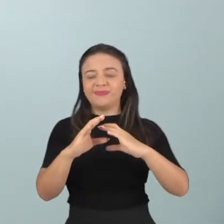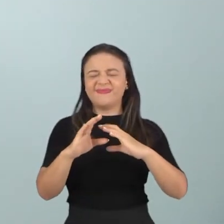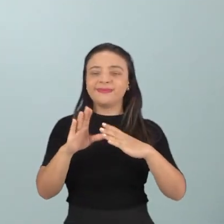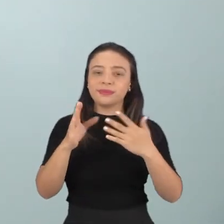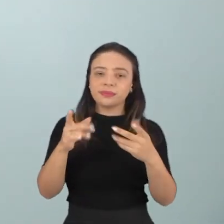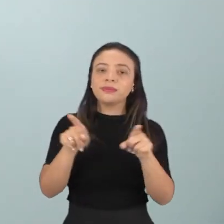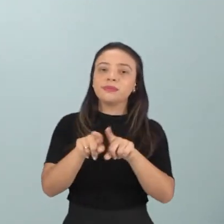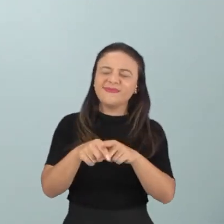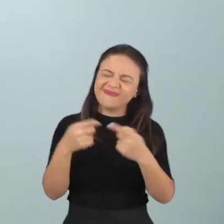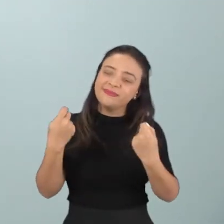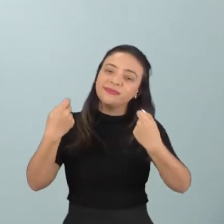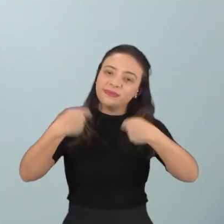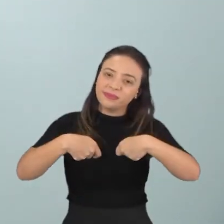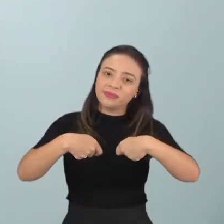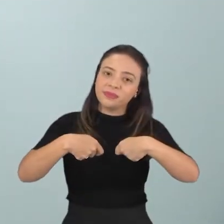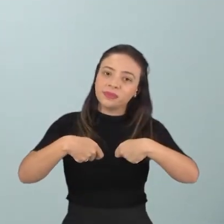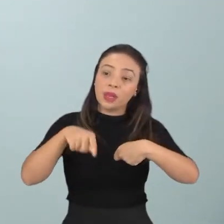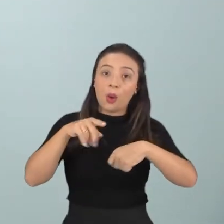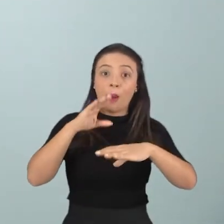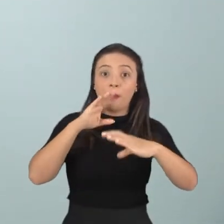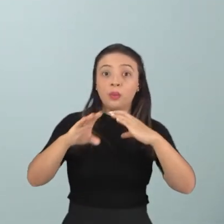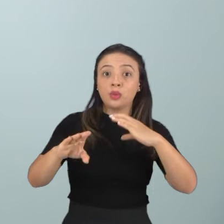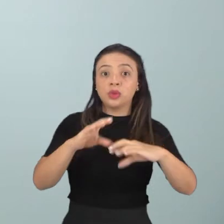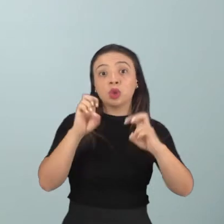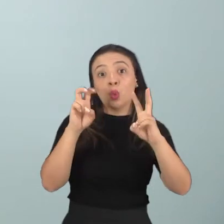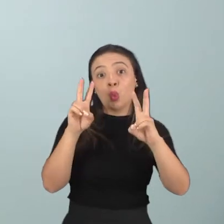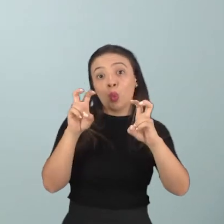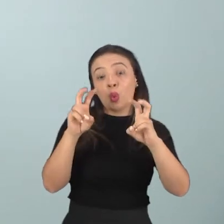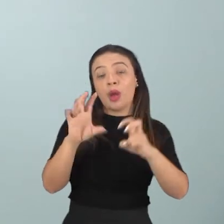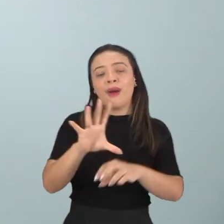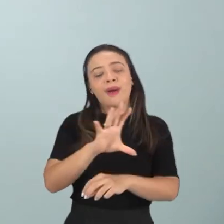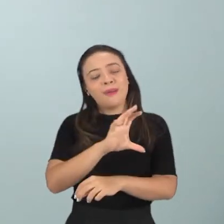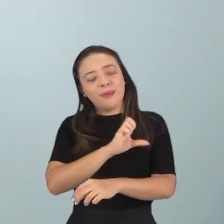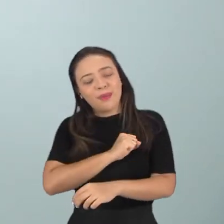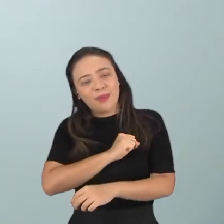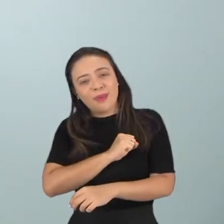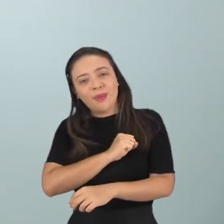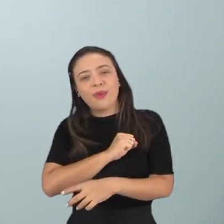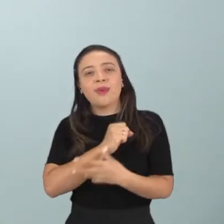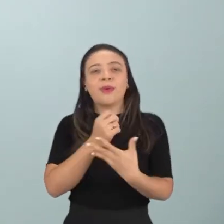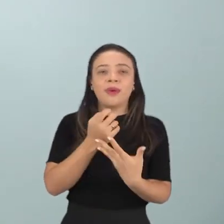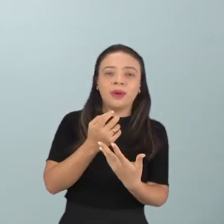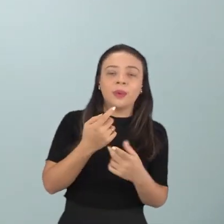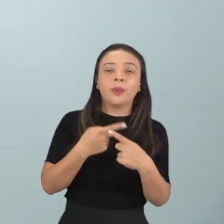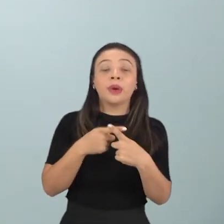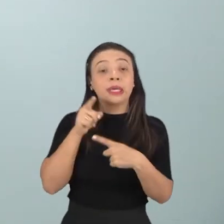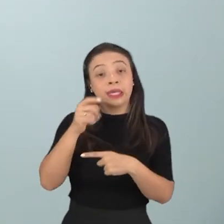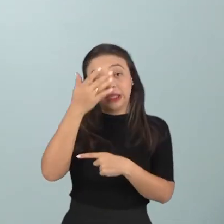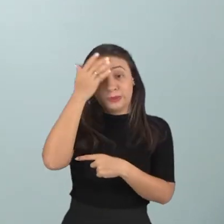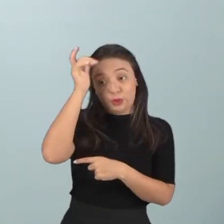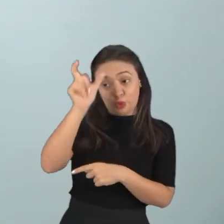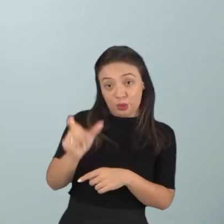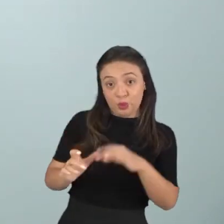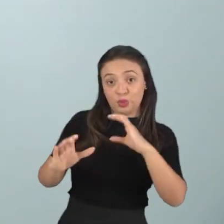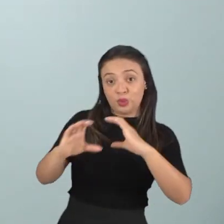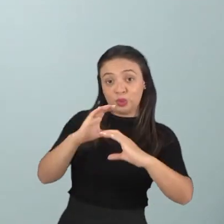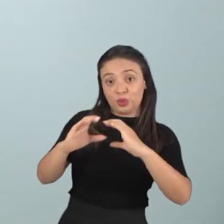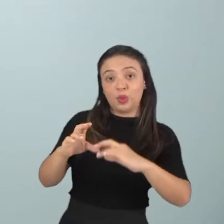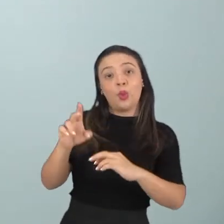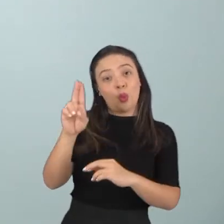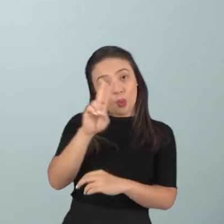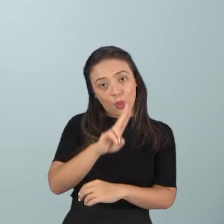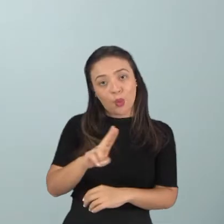e que Possivelmente também essa música vai tratar de amor de uma coisa mais romântica porque esse cantor Traz esse